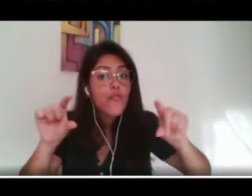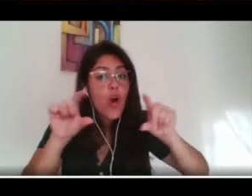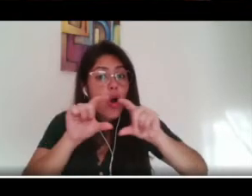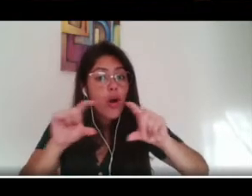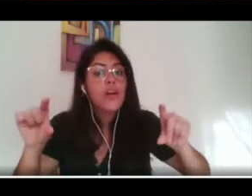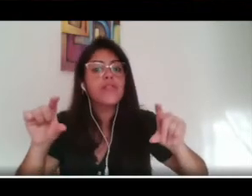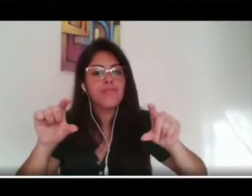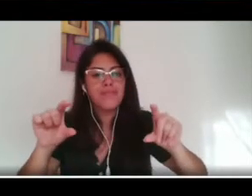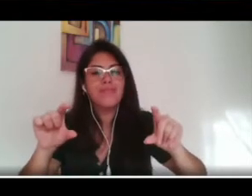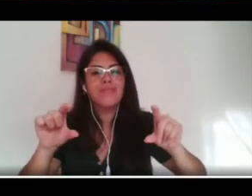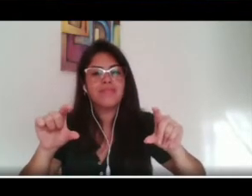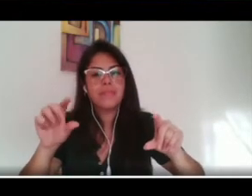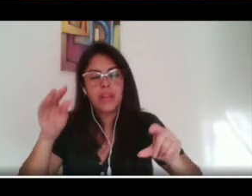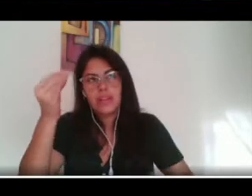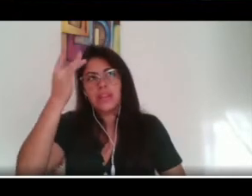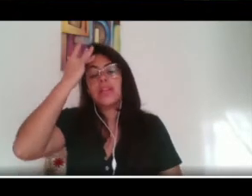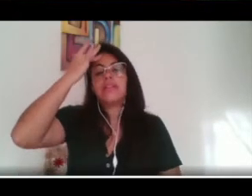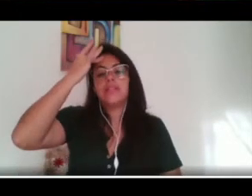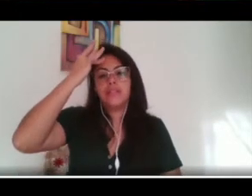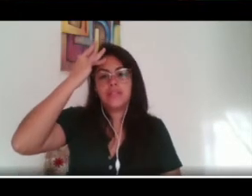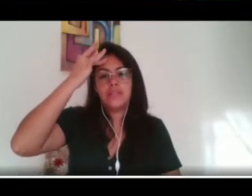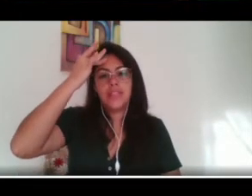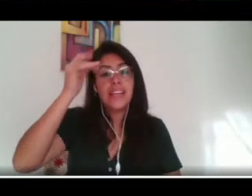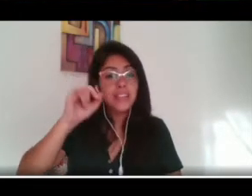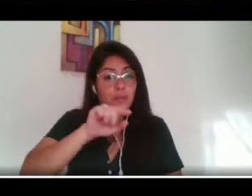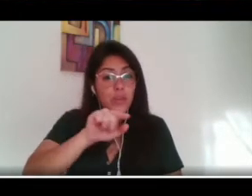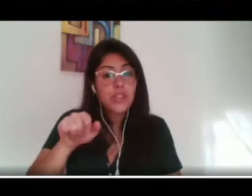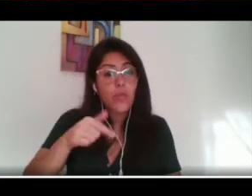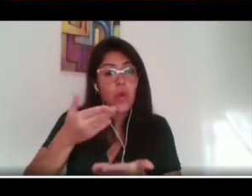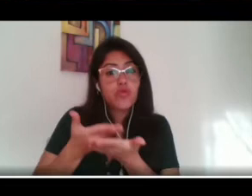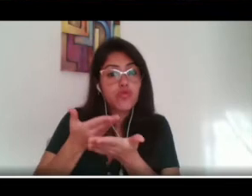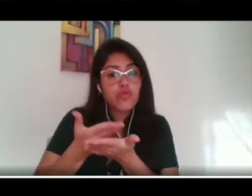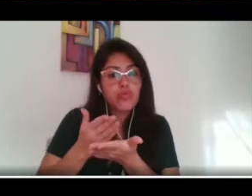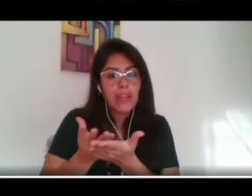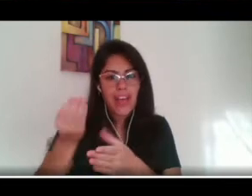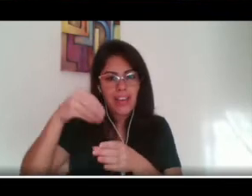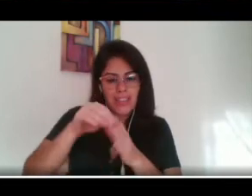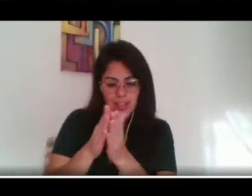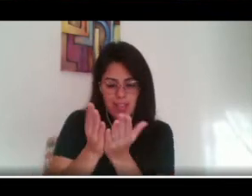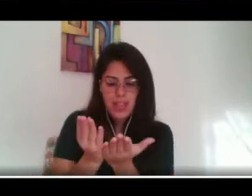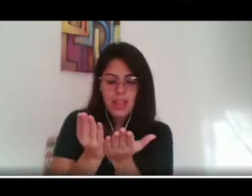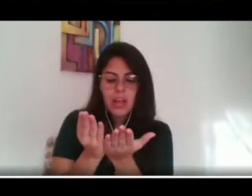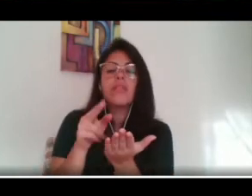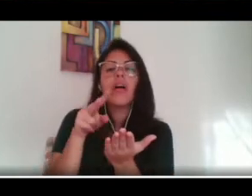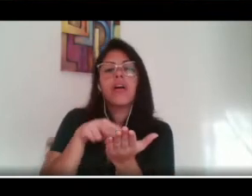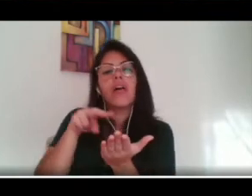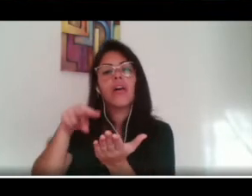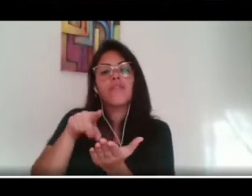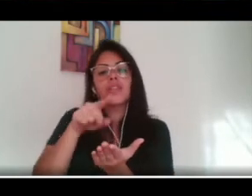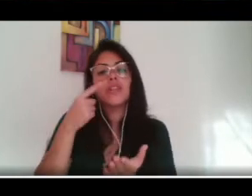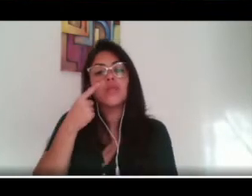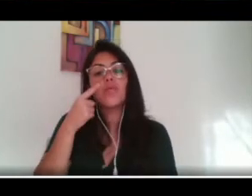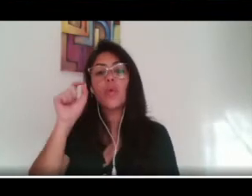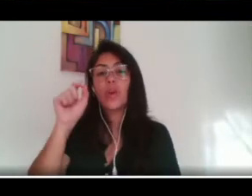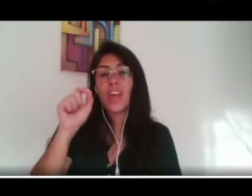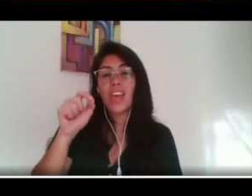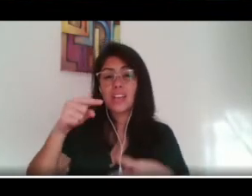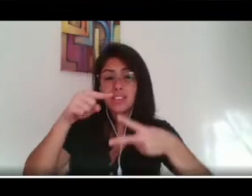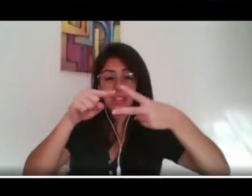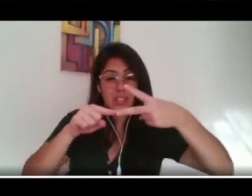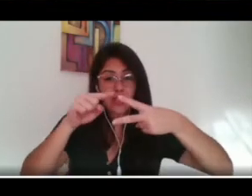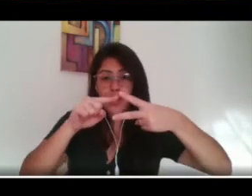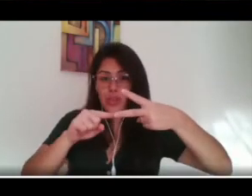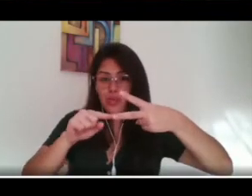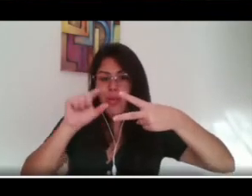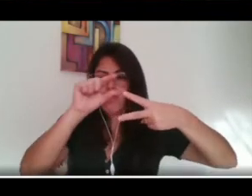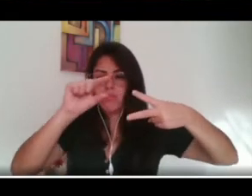vocês forem estudar no livro, vocês vão ver que a partir dessas duas equações aqui, e das equações de velocidade,